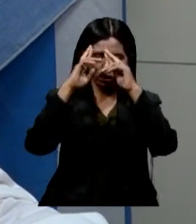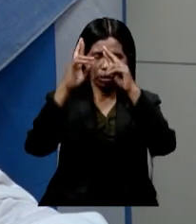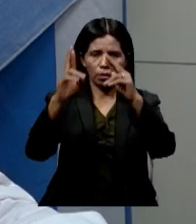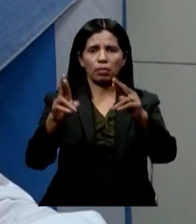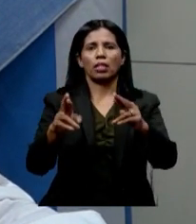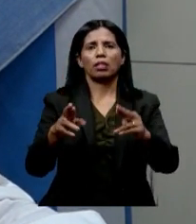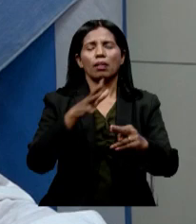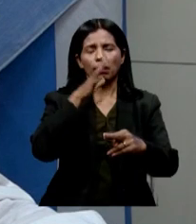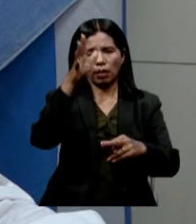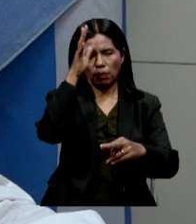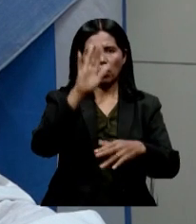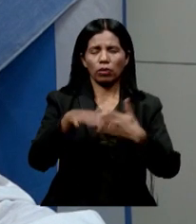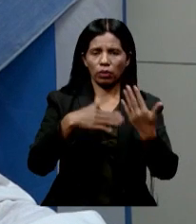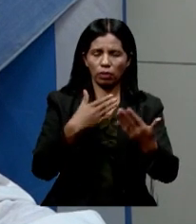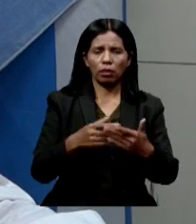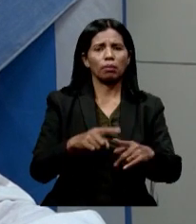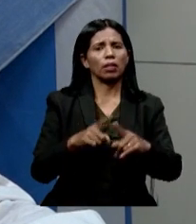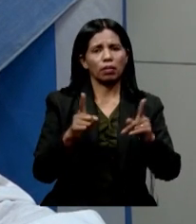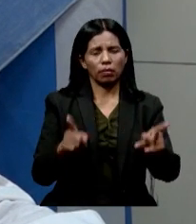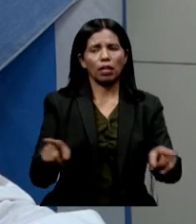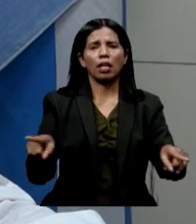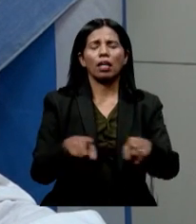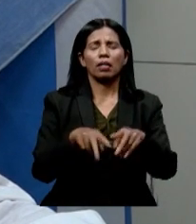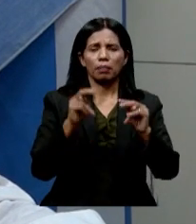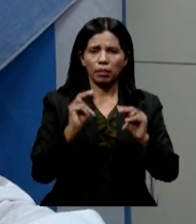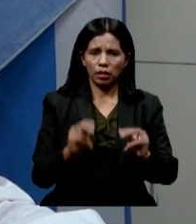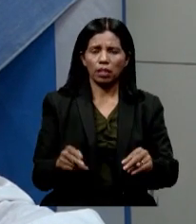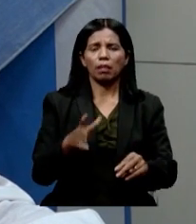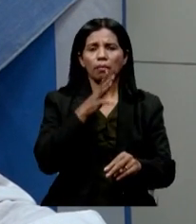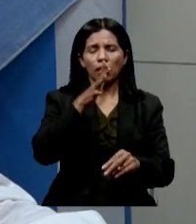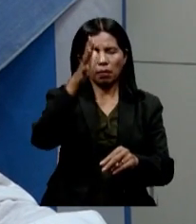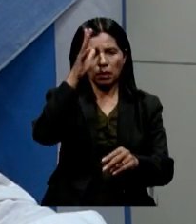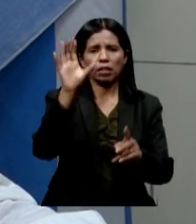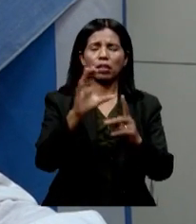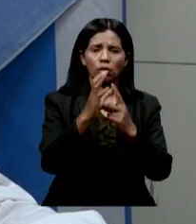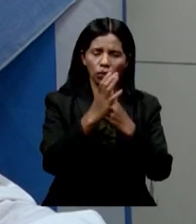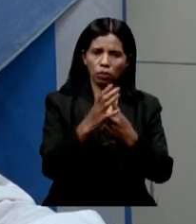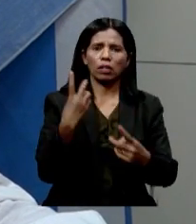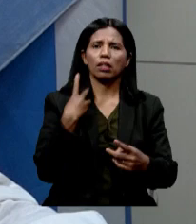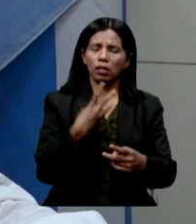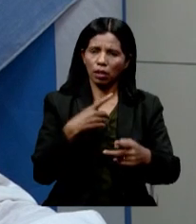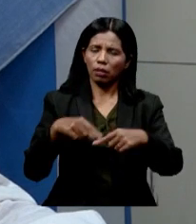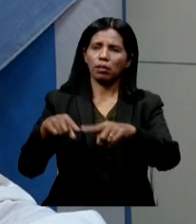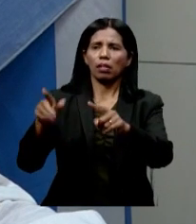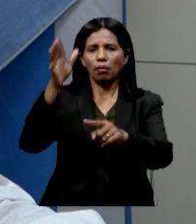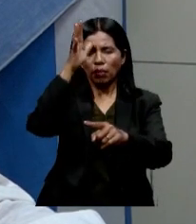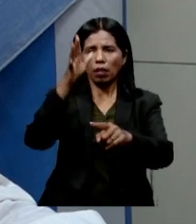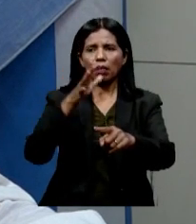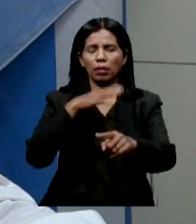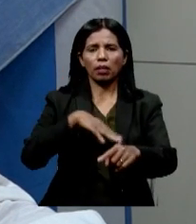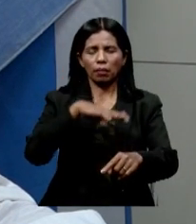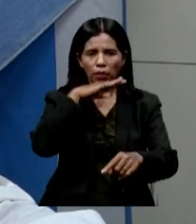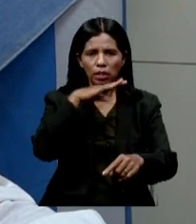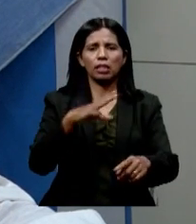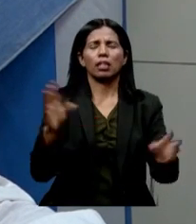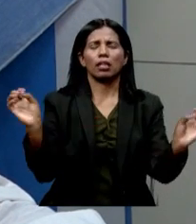doutrina kristam ni nian. Mai be buat ne be ma necesita ina ne ama sir itene kultura ita ba ina ama sir ita hola benso ne la os